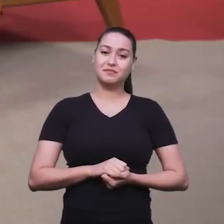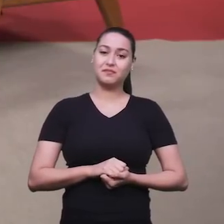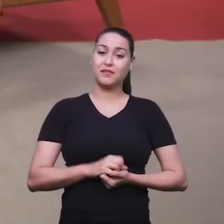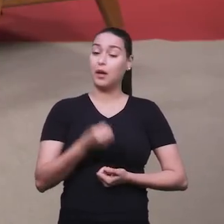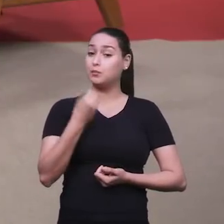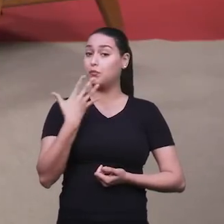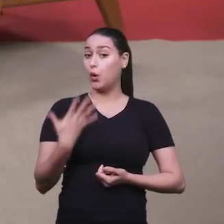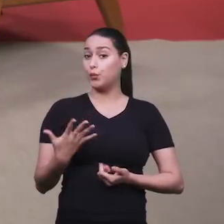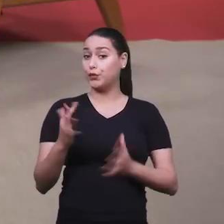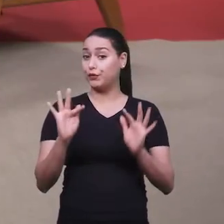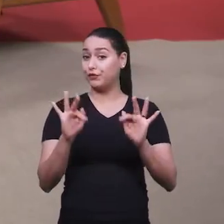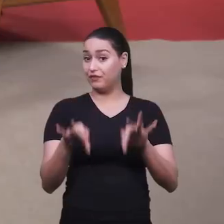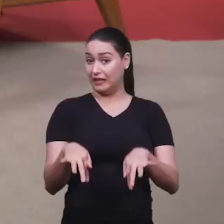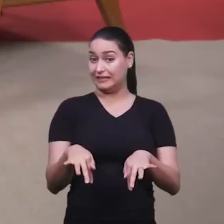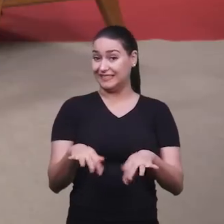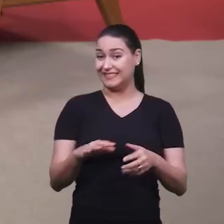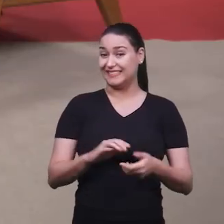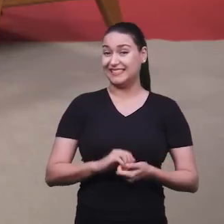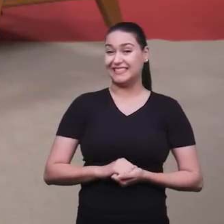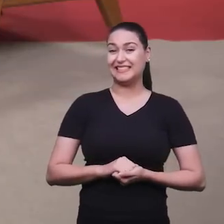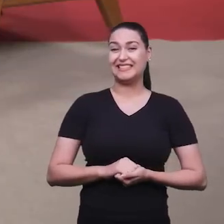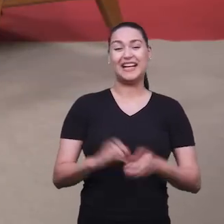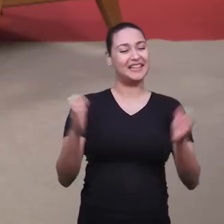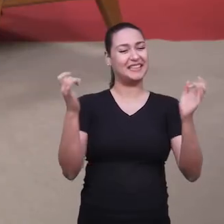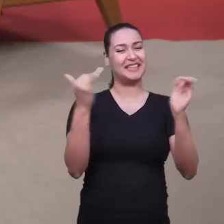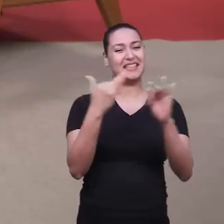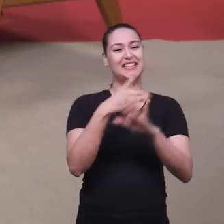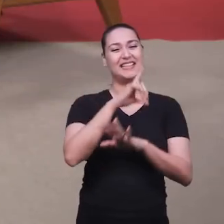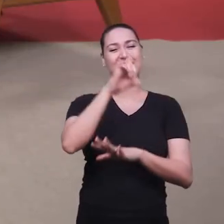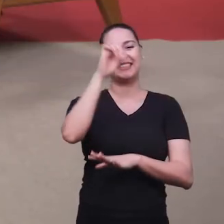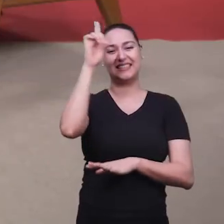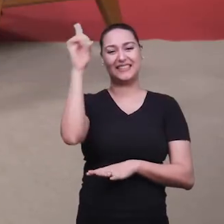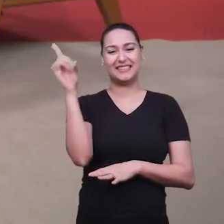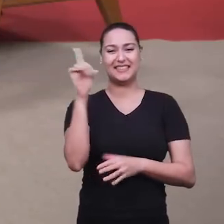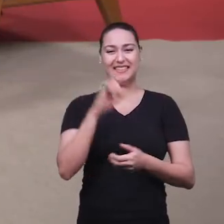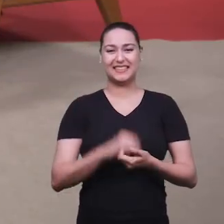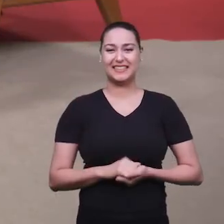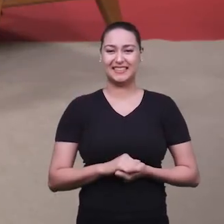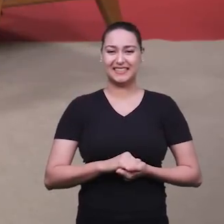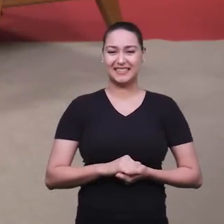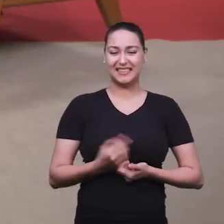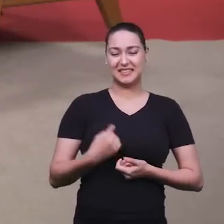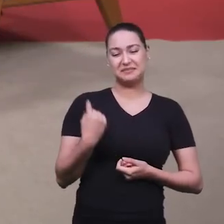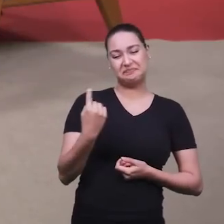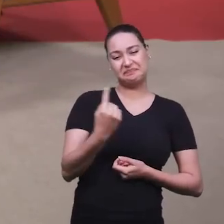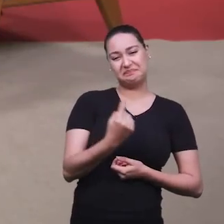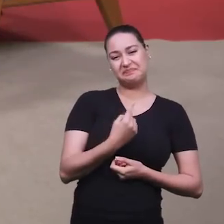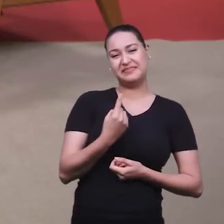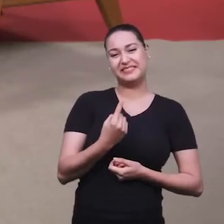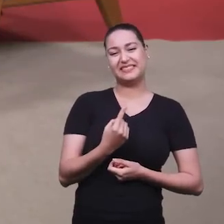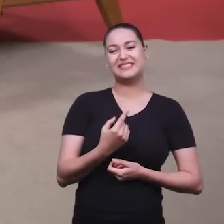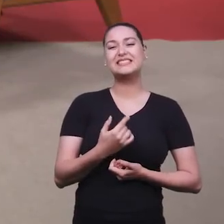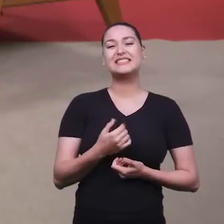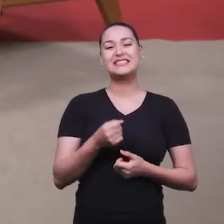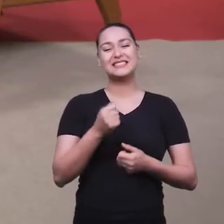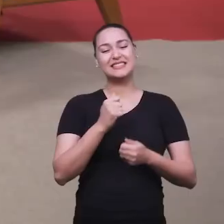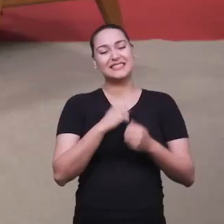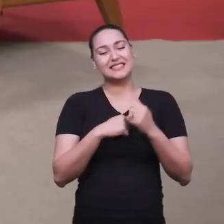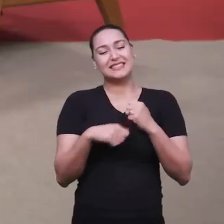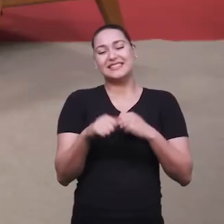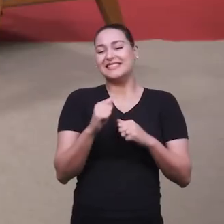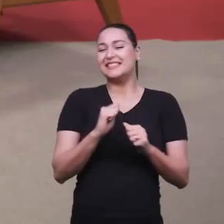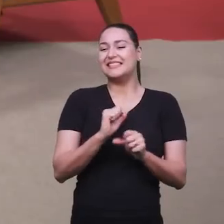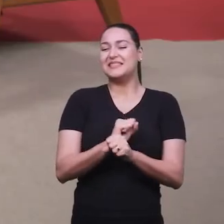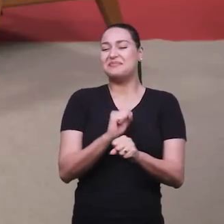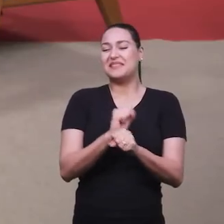pelos nossos irmãos de todos os lugares. Bom, chegamos então ao final do programa. Olha a Deus. Né, e